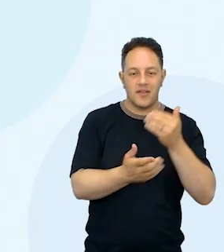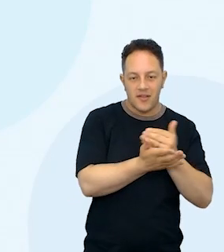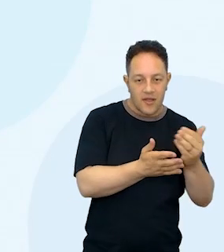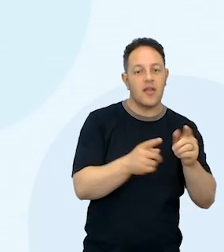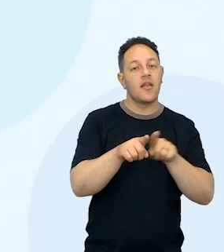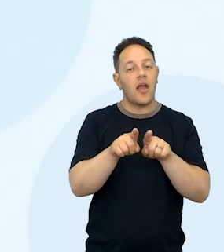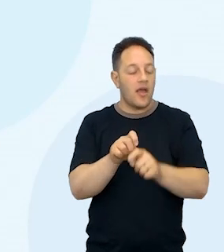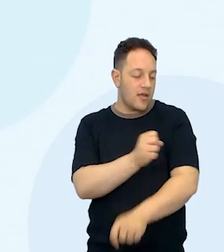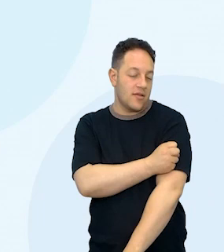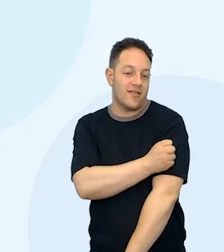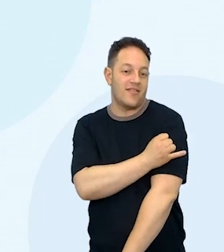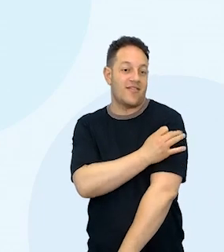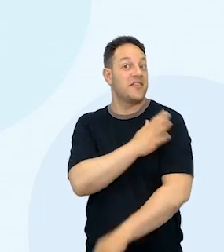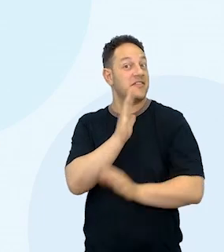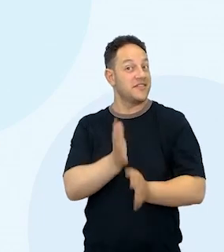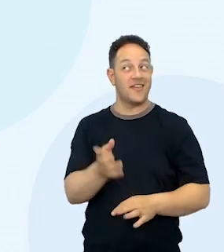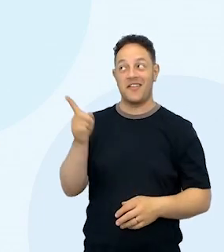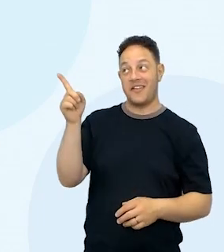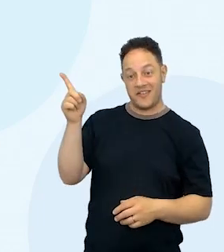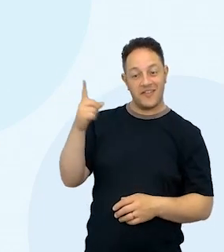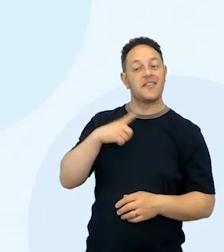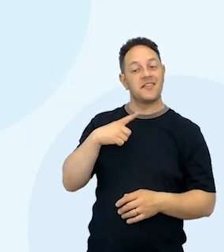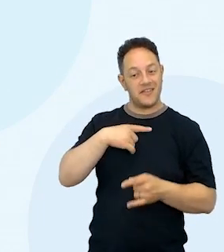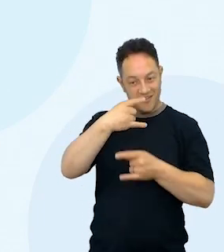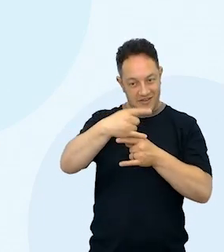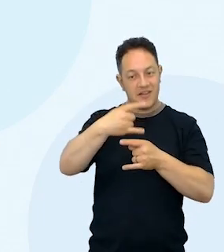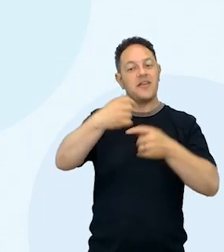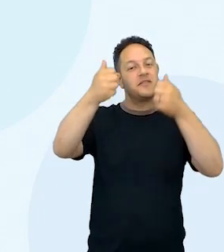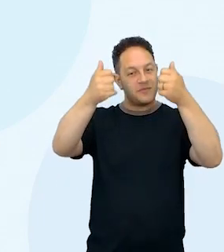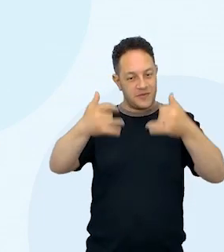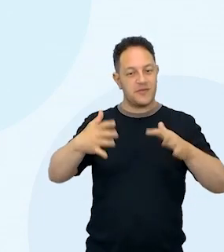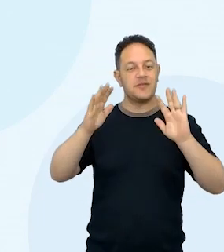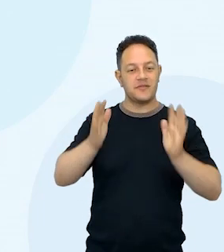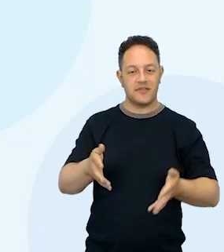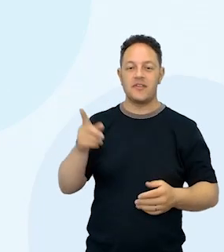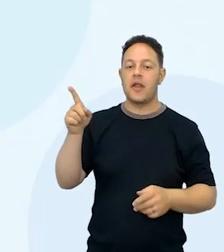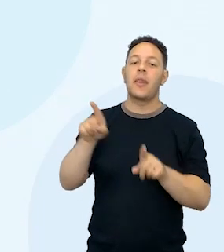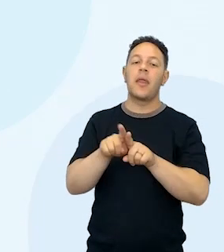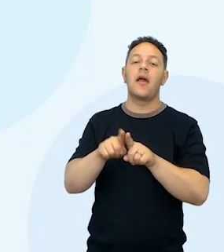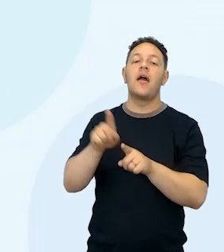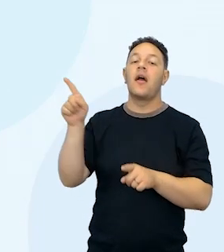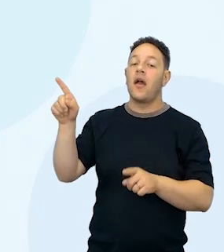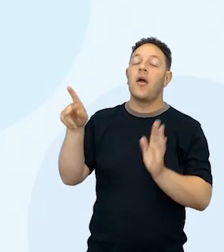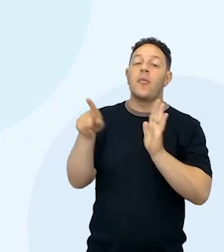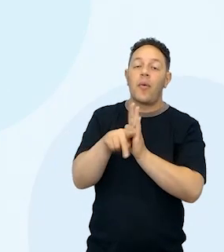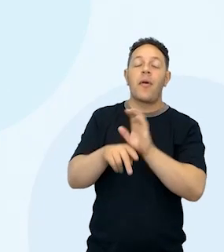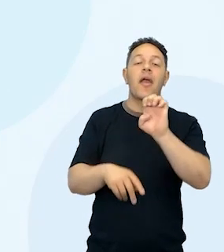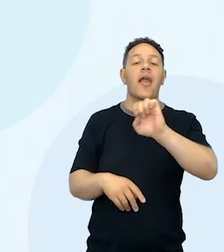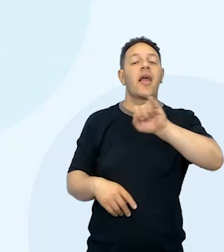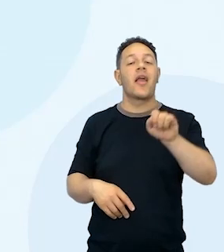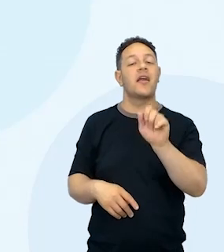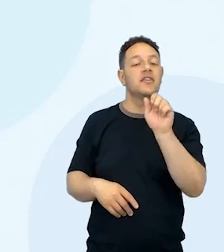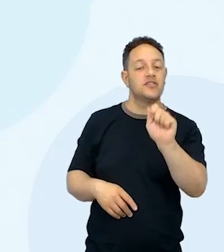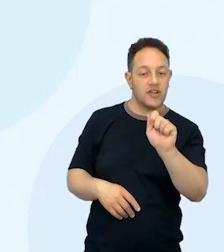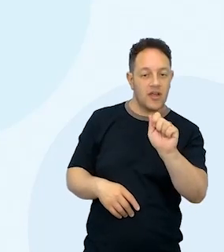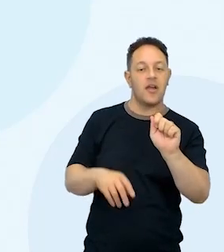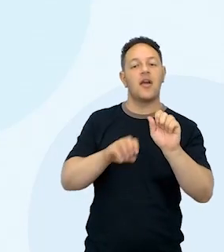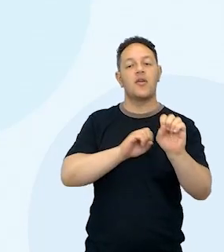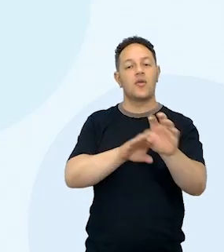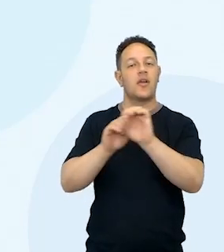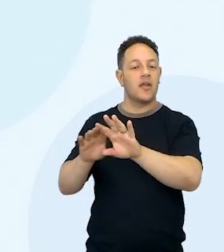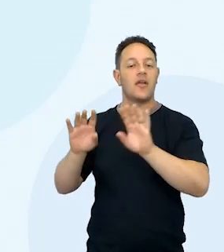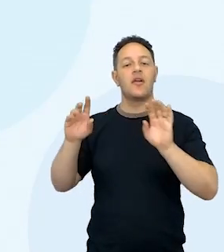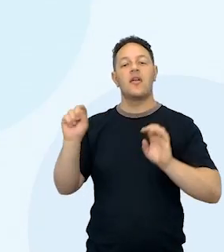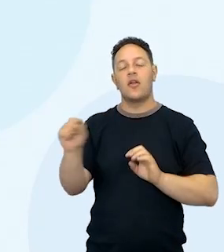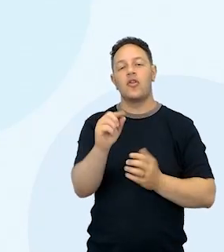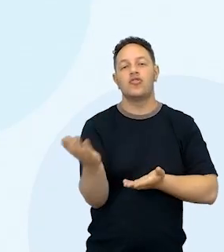e os anos iniciais, veja só, já tem material aí bacana. Também pré-iniciação científica e educação para